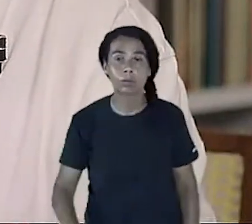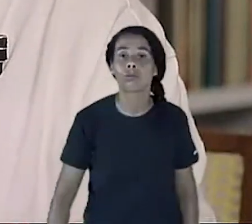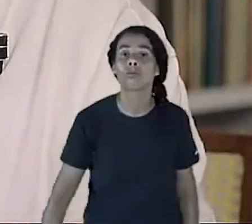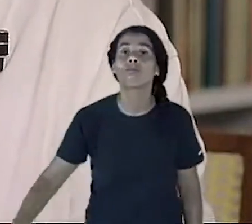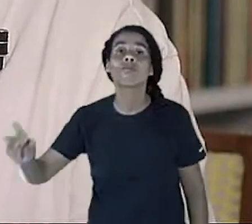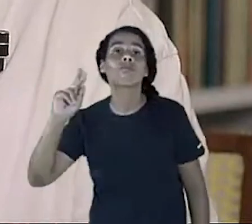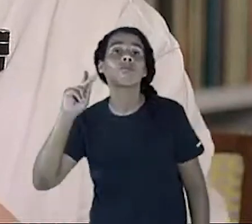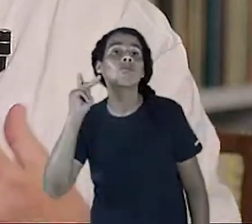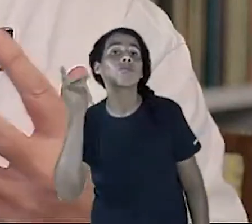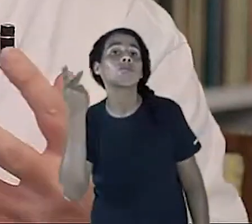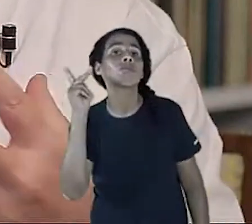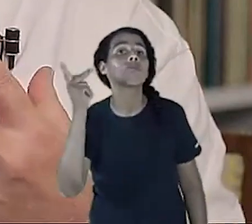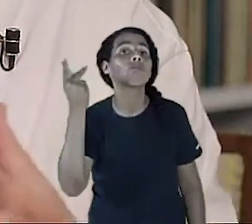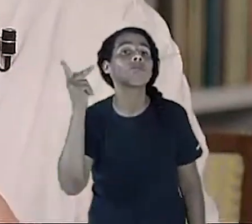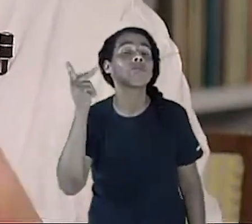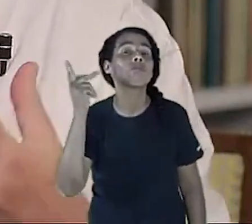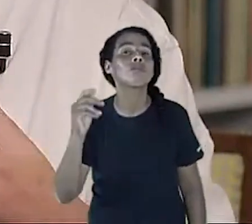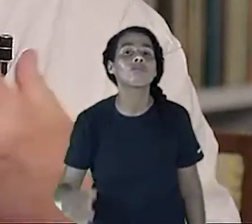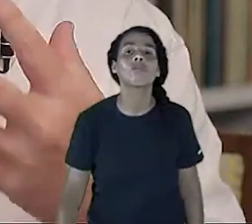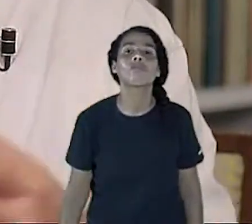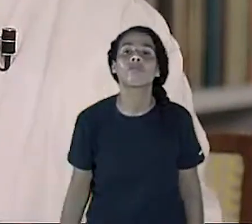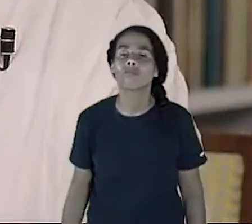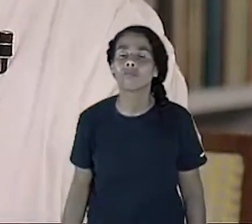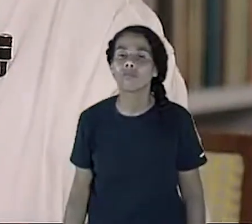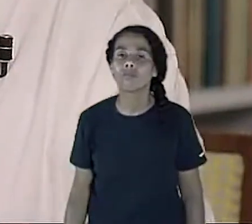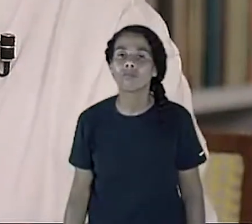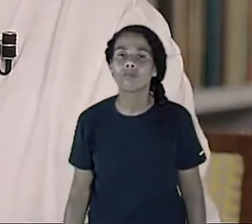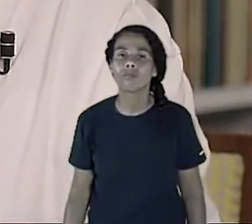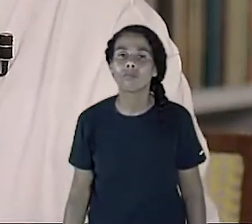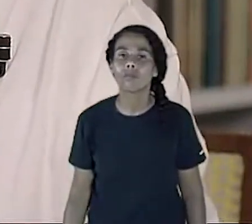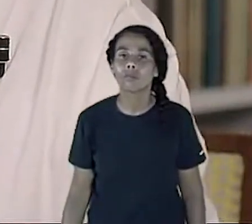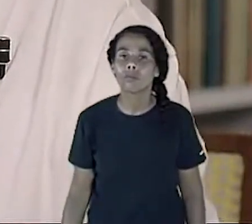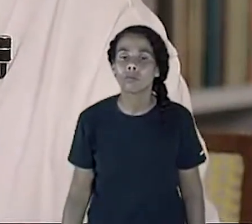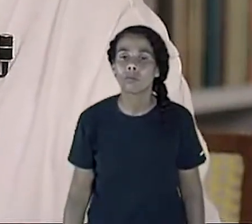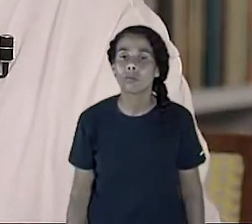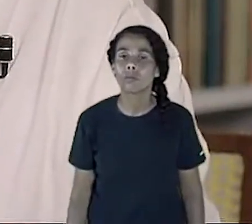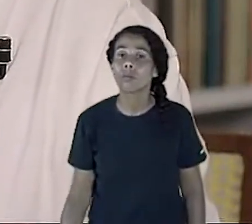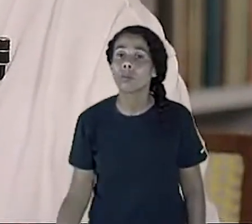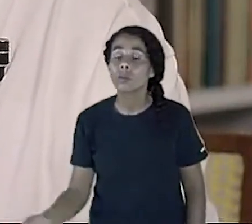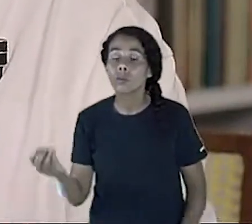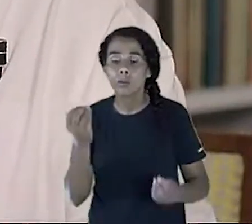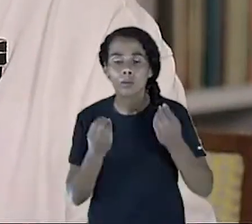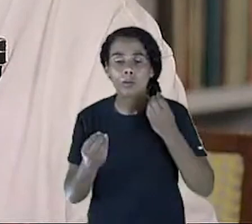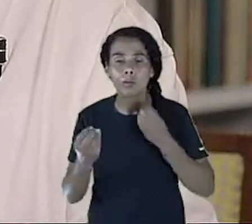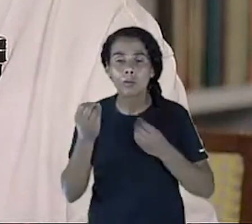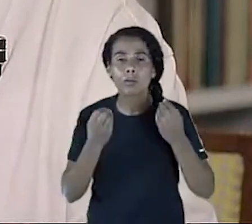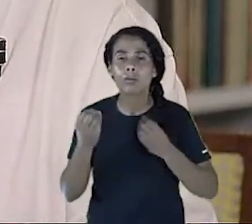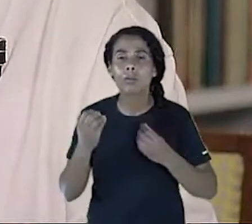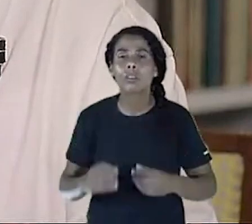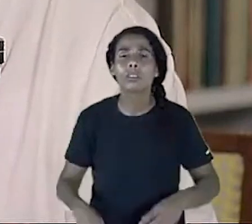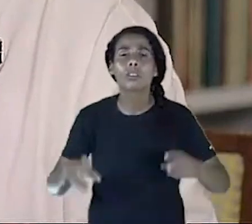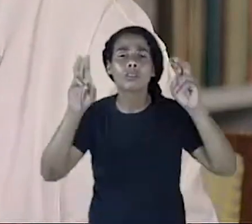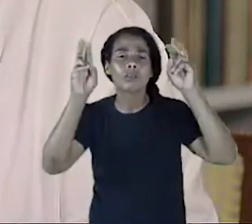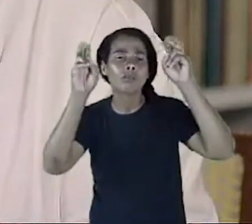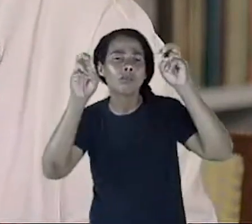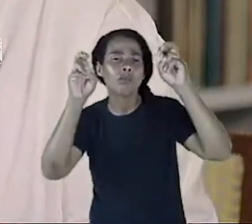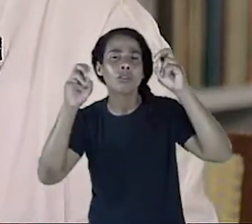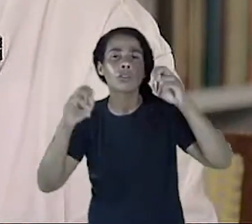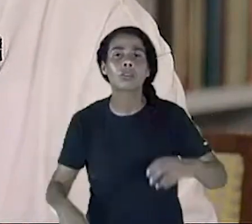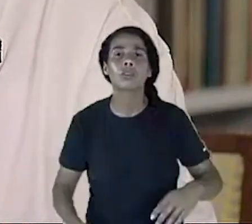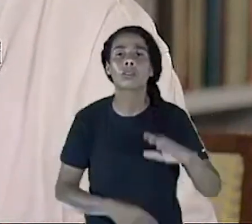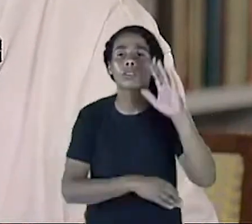são esses, como se forma, como se configura estas naturezas de